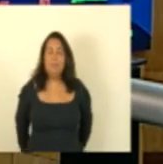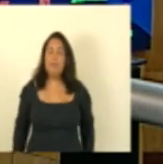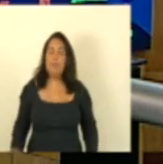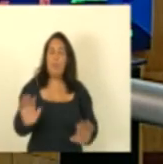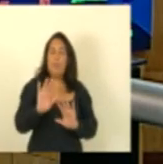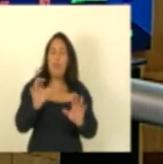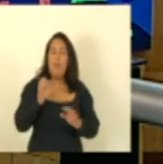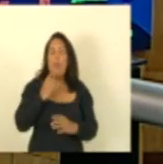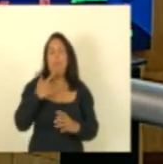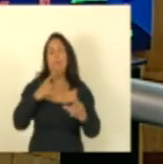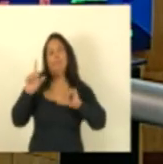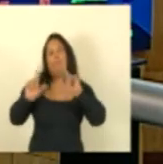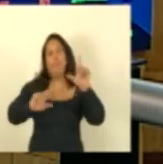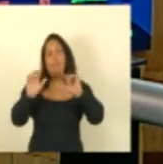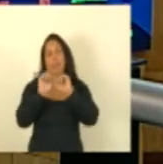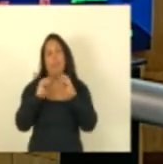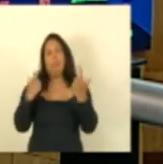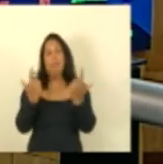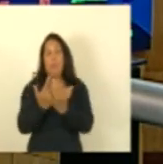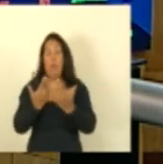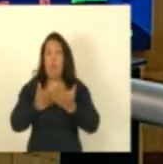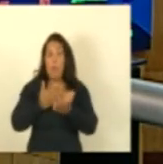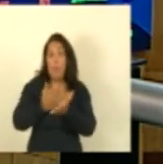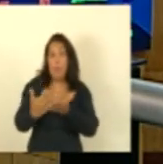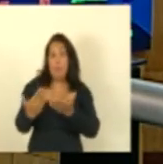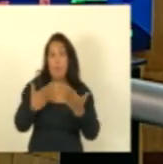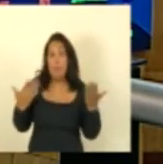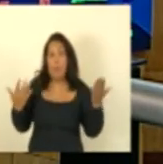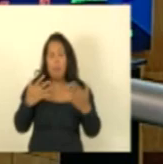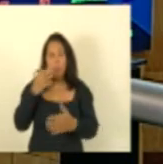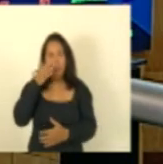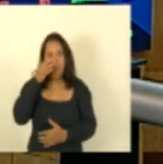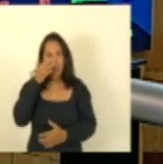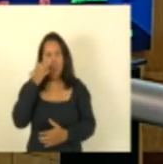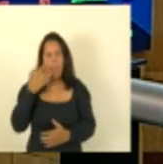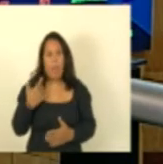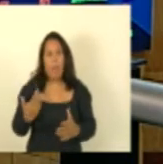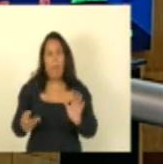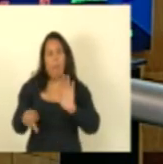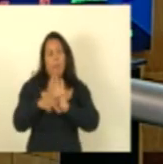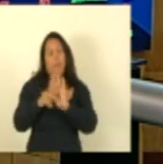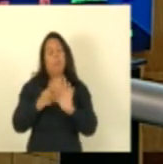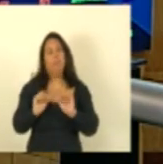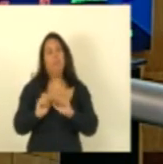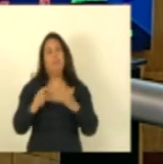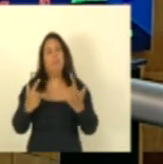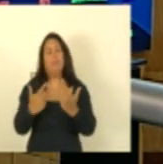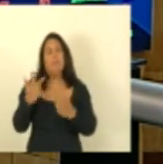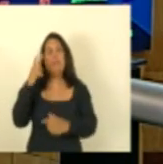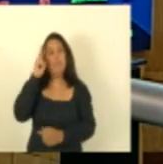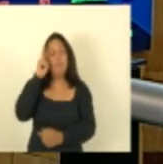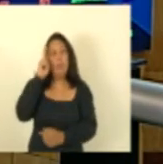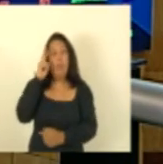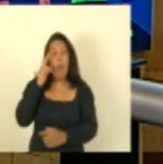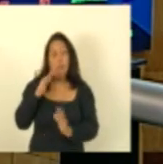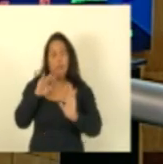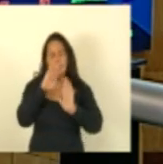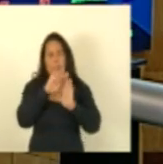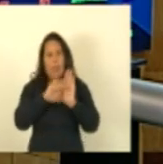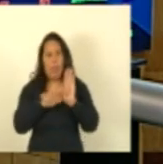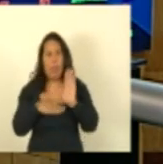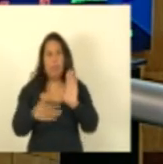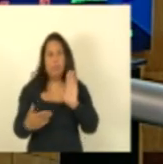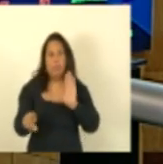Olá, a TV Assembleia transmite a partir de agora, ao vivo, a sessão ordinária dessa segunda-feira. Na ordem do dia, destaque para o projeto